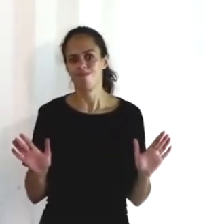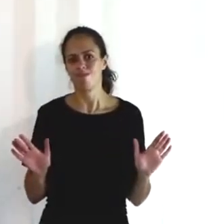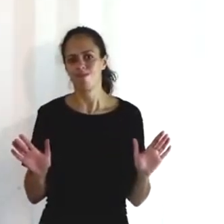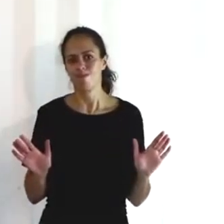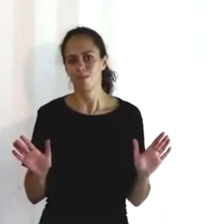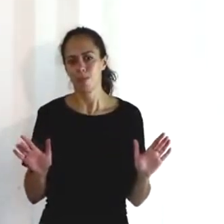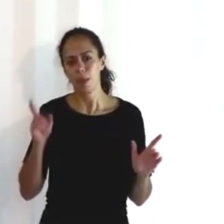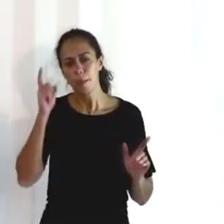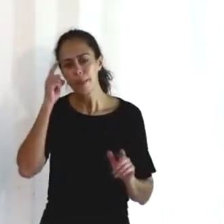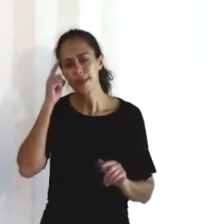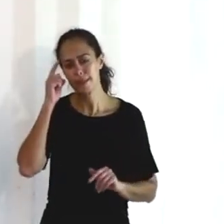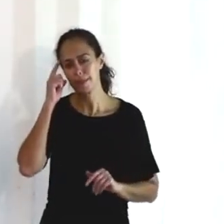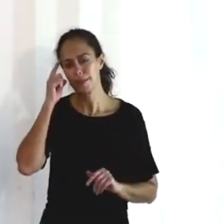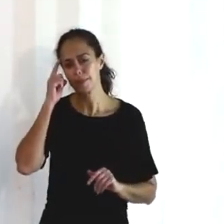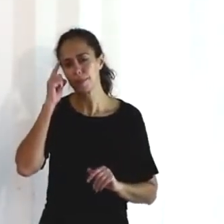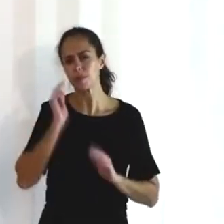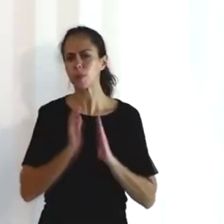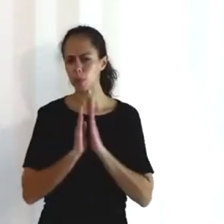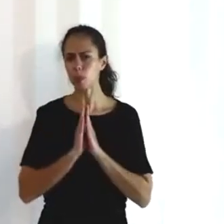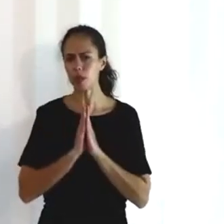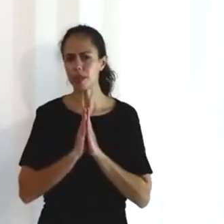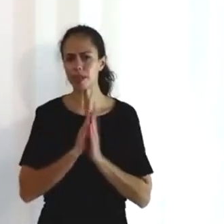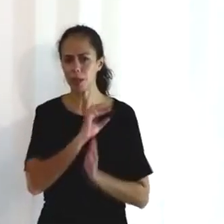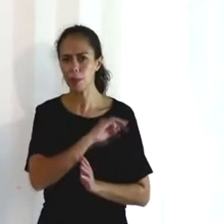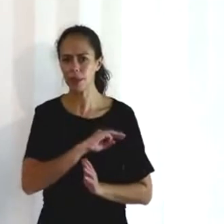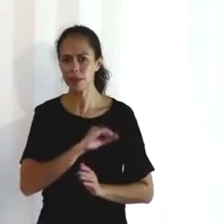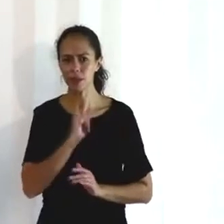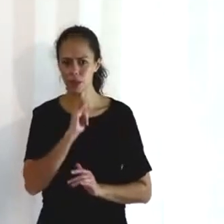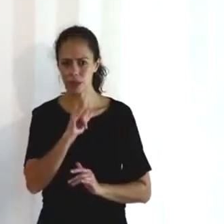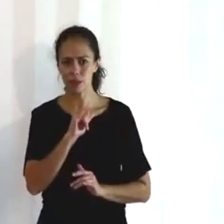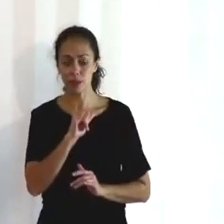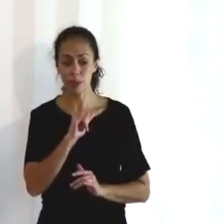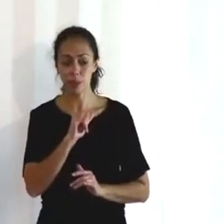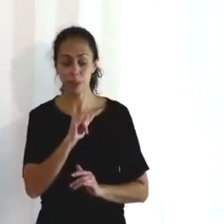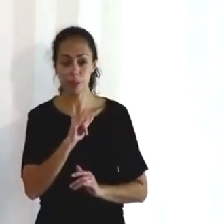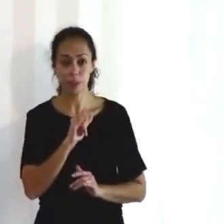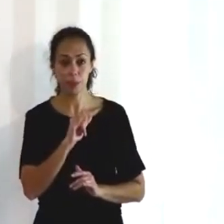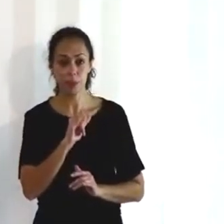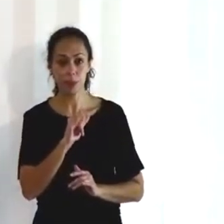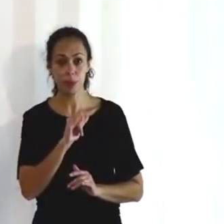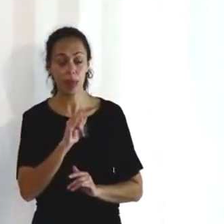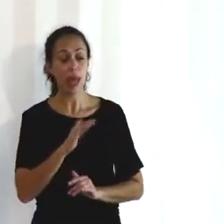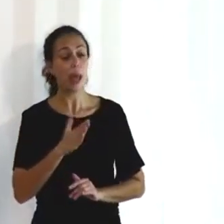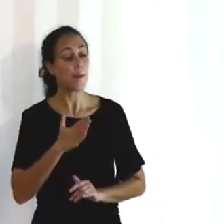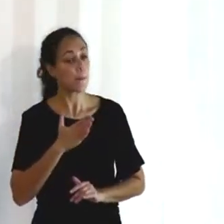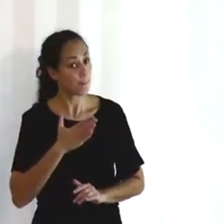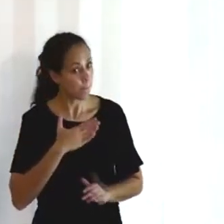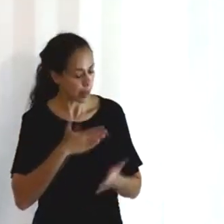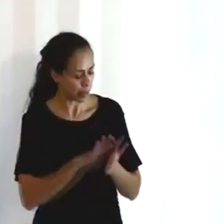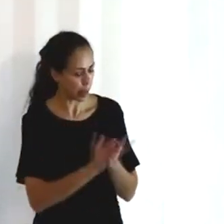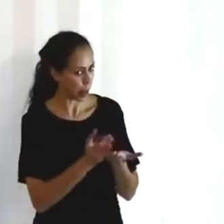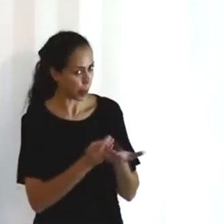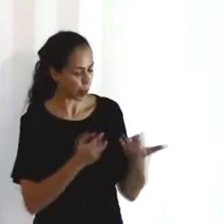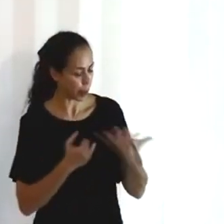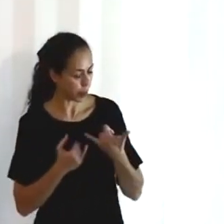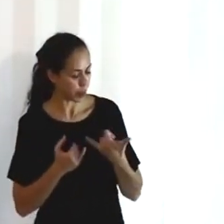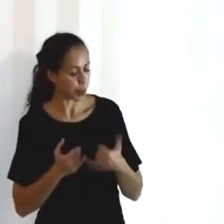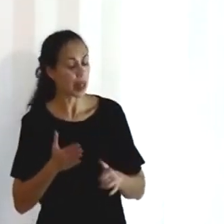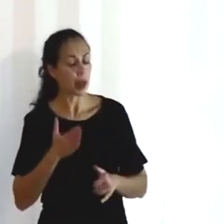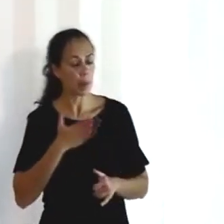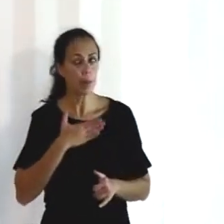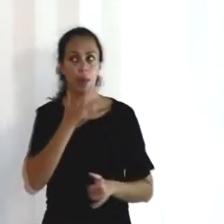não perdoardes cada um a seu irmão. Veja só, meu Pai Celeste vos fará, se do íntimo